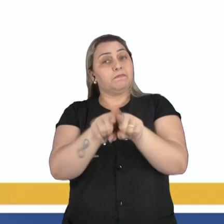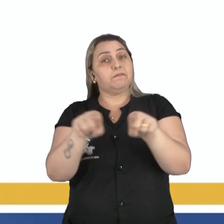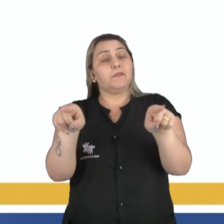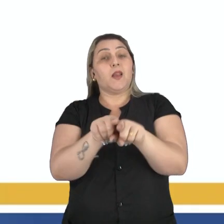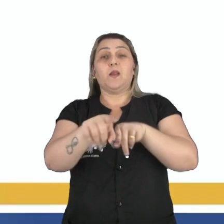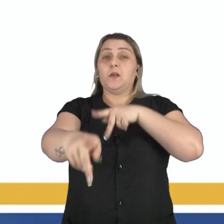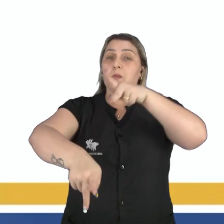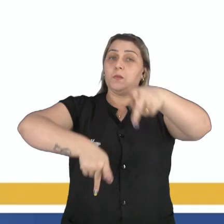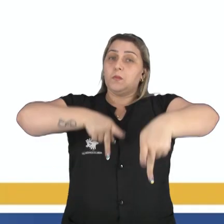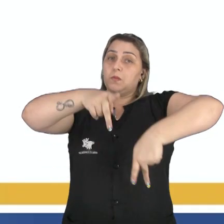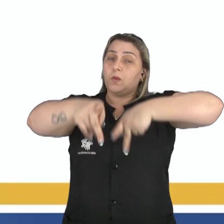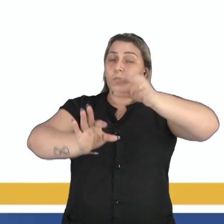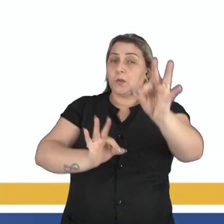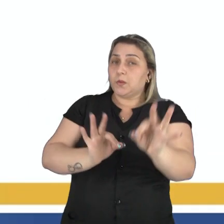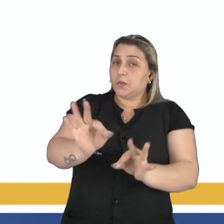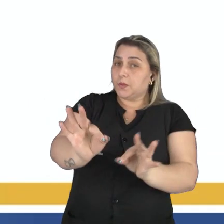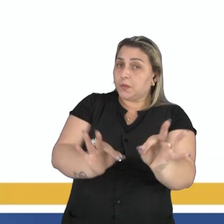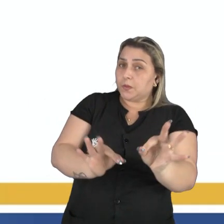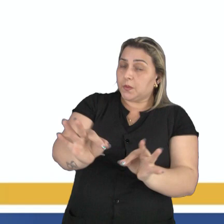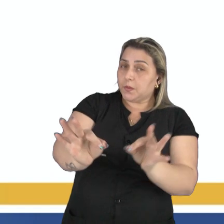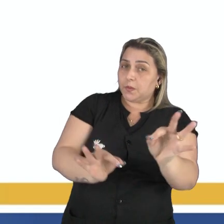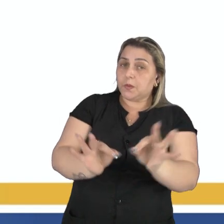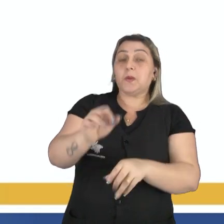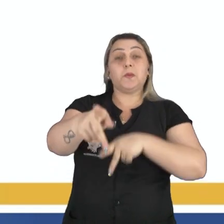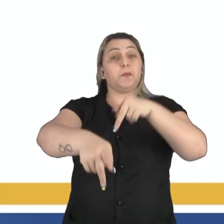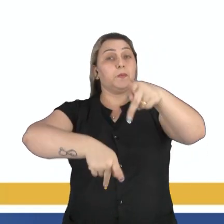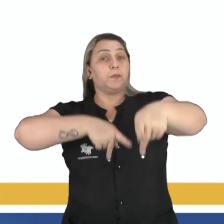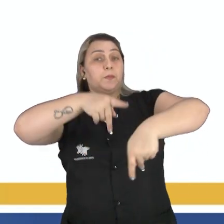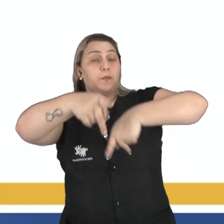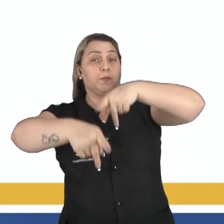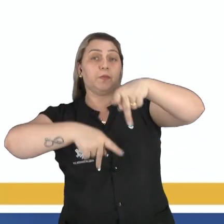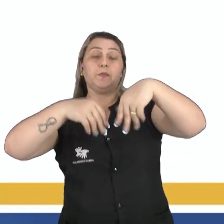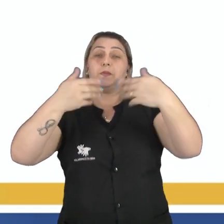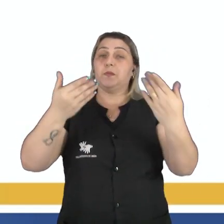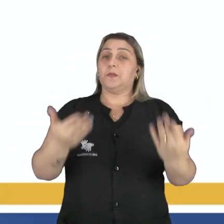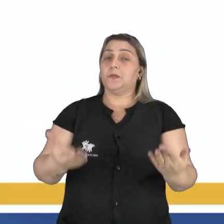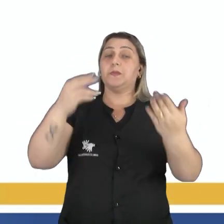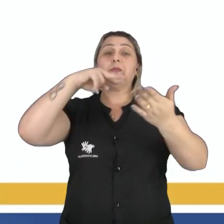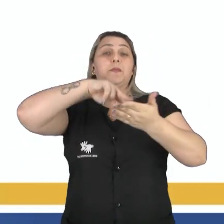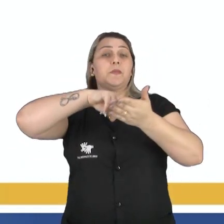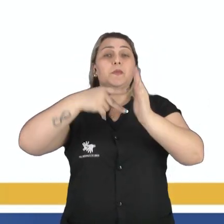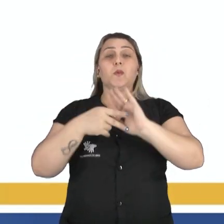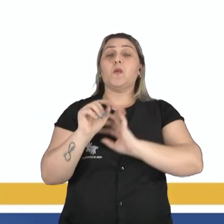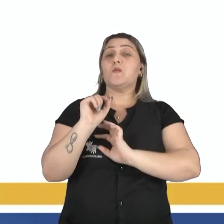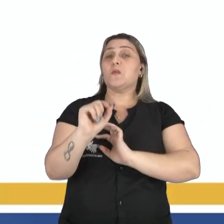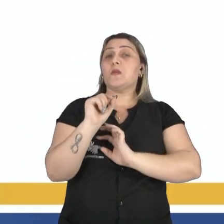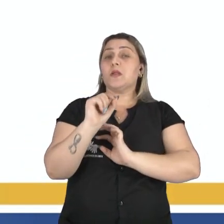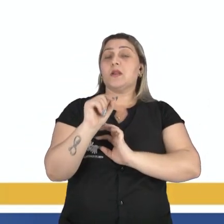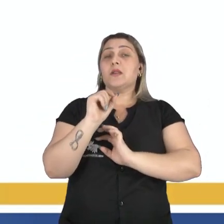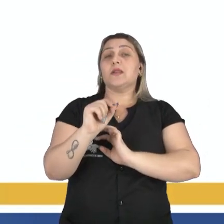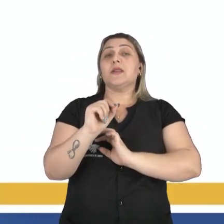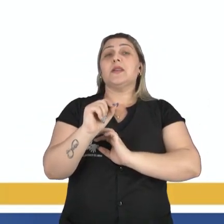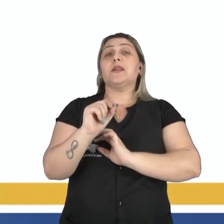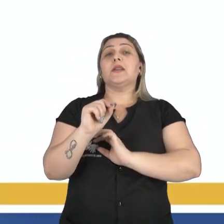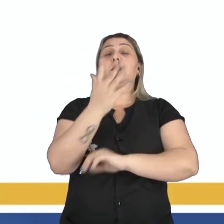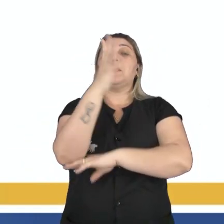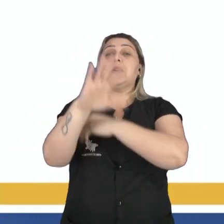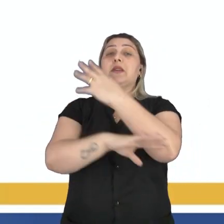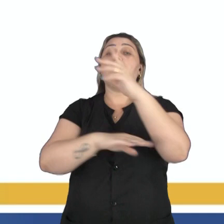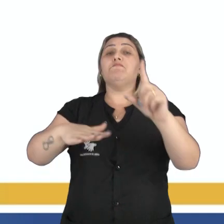o povo que elaborou isso, uma população, então quer dizer que isso também pode ser chamado de uma